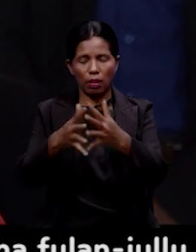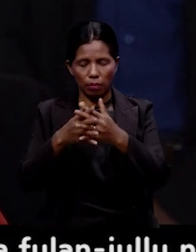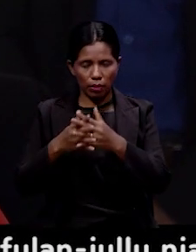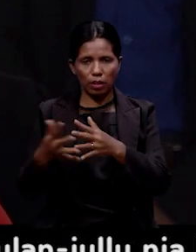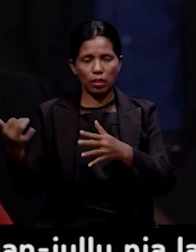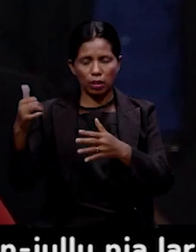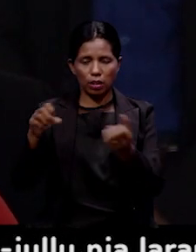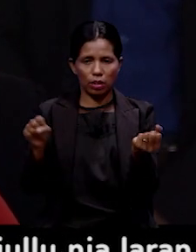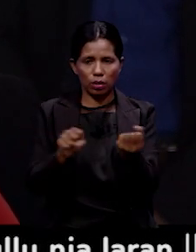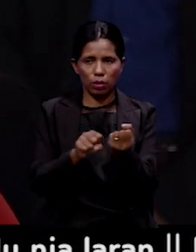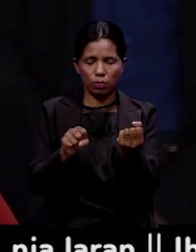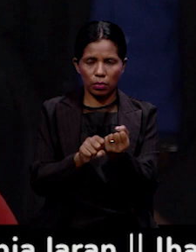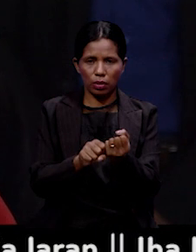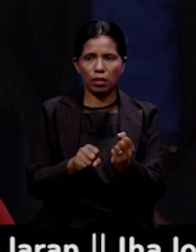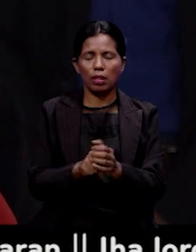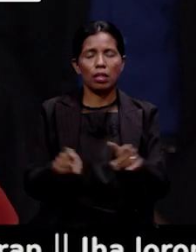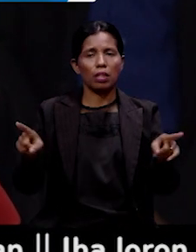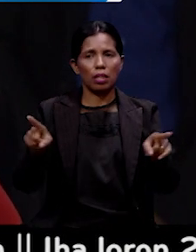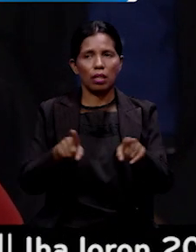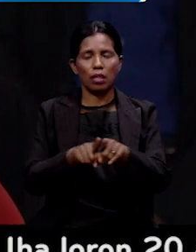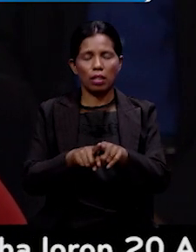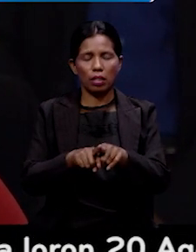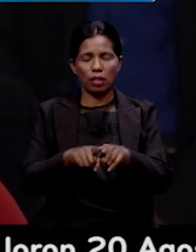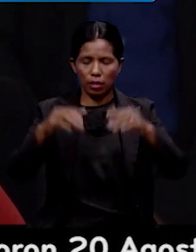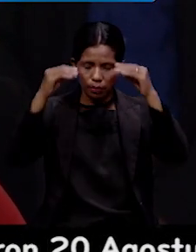si suporta anesang docente